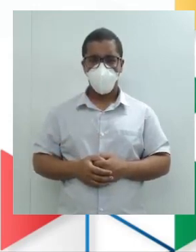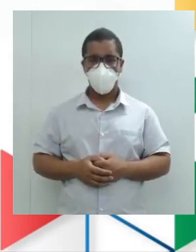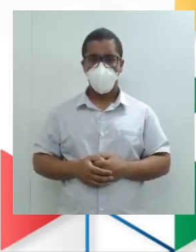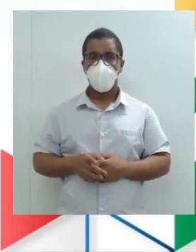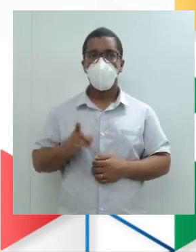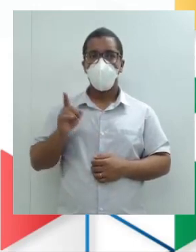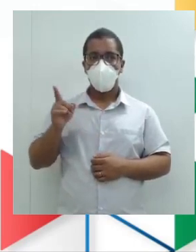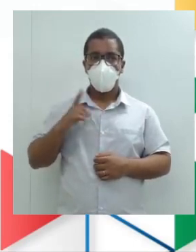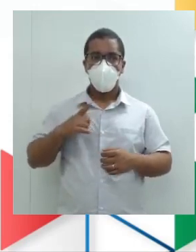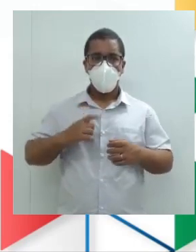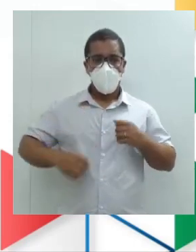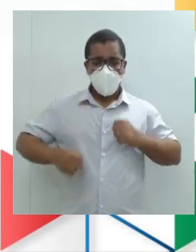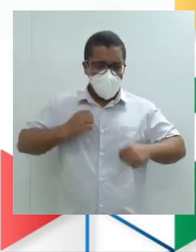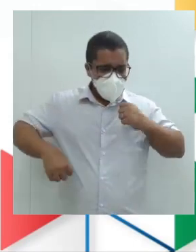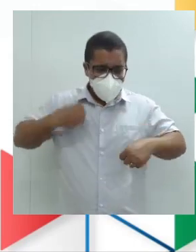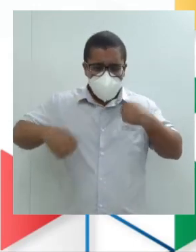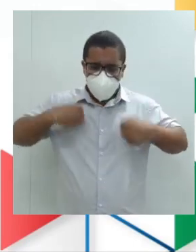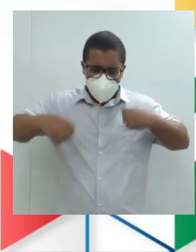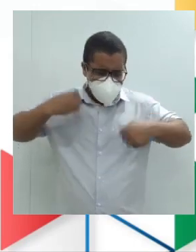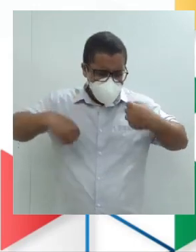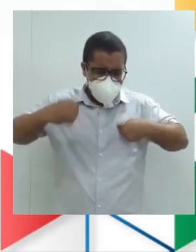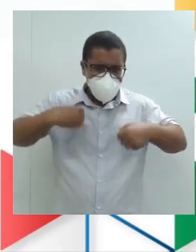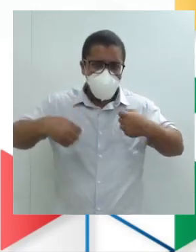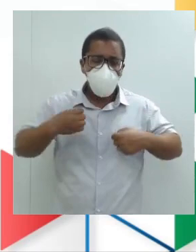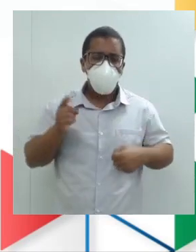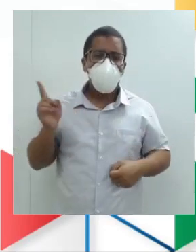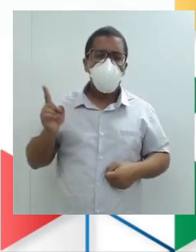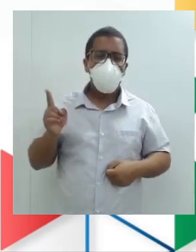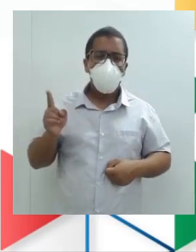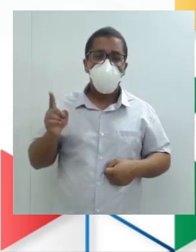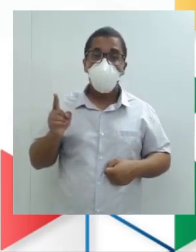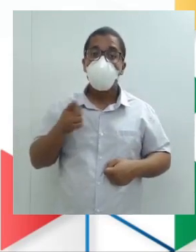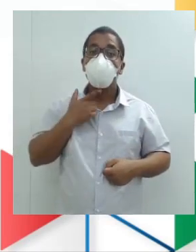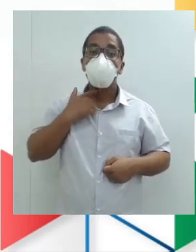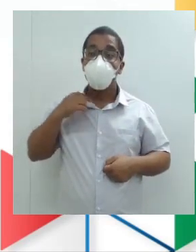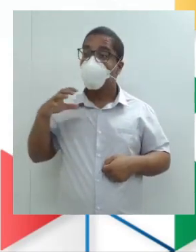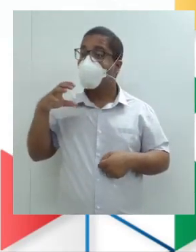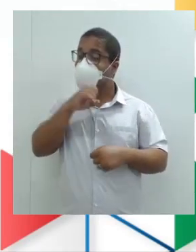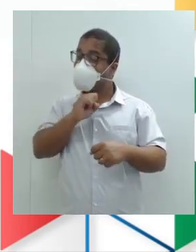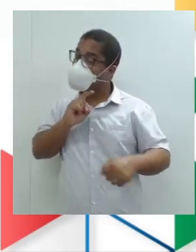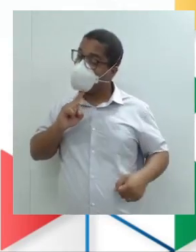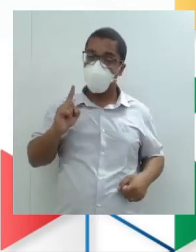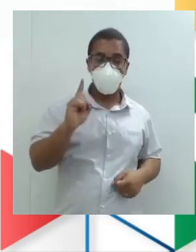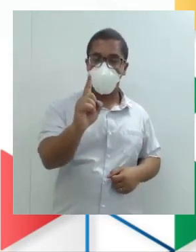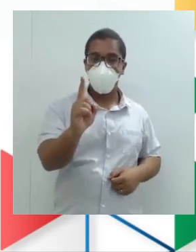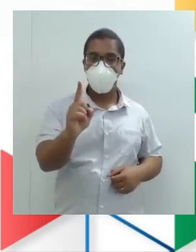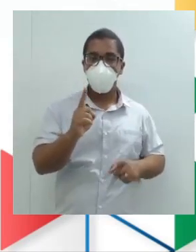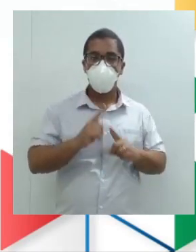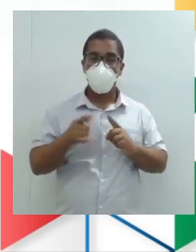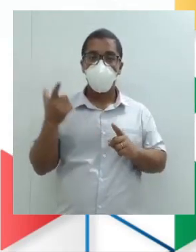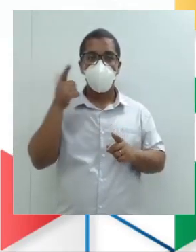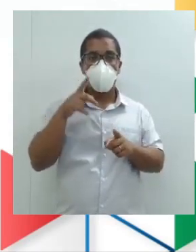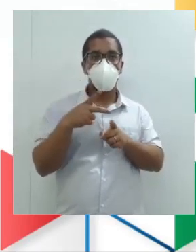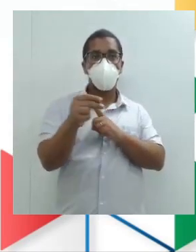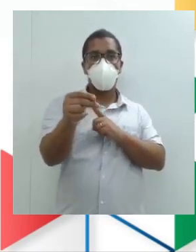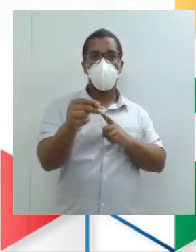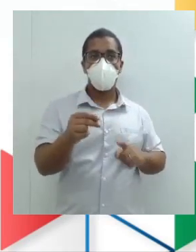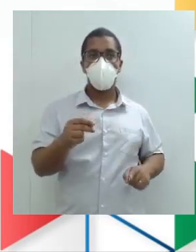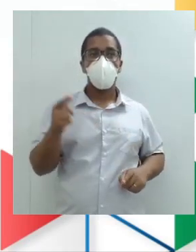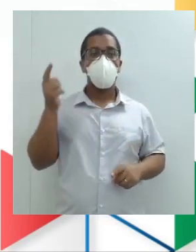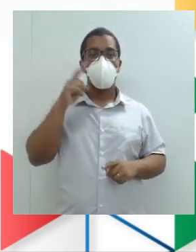É uma prova de corrida do atletismo que quem quer chegar mais rápido é quem vai ganhar. E quem chega é o